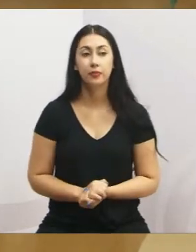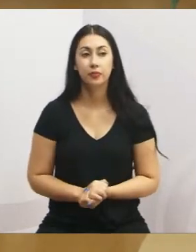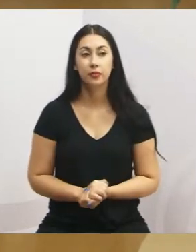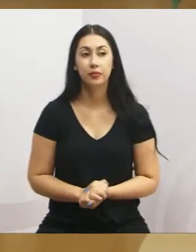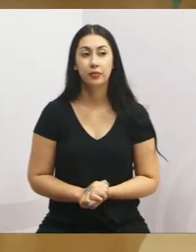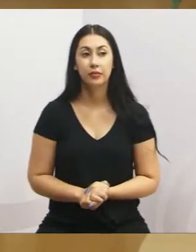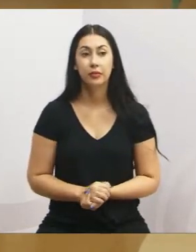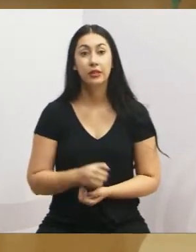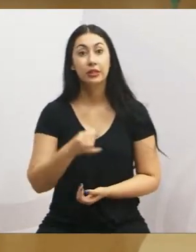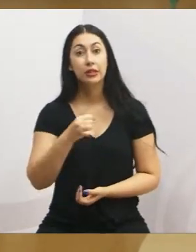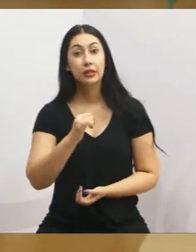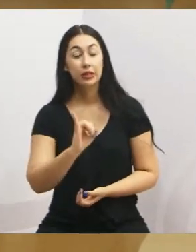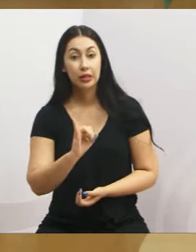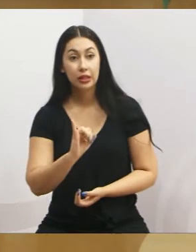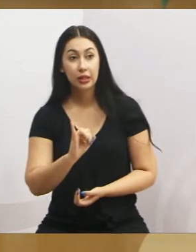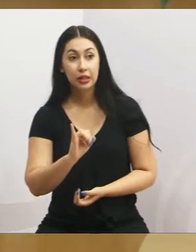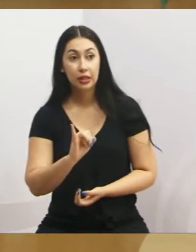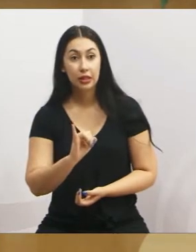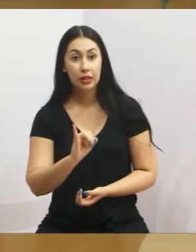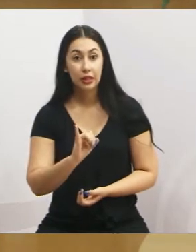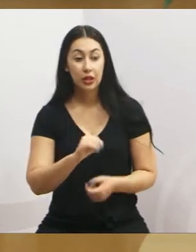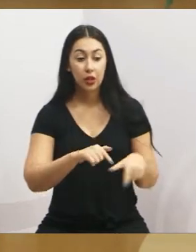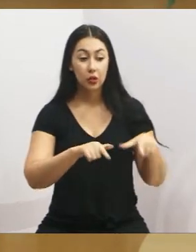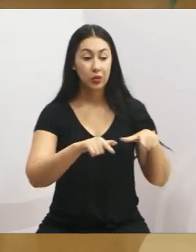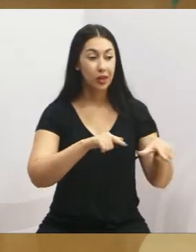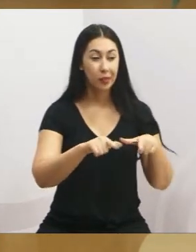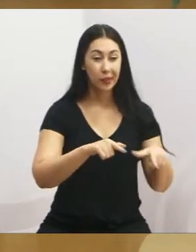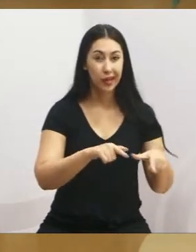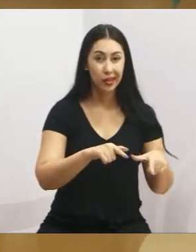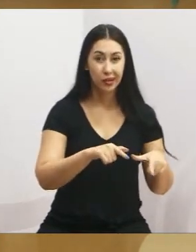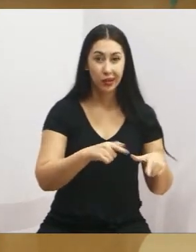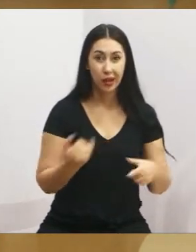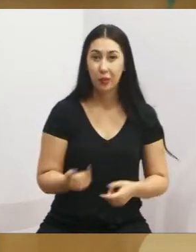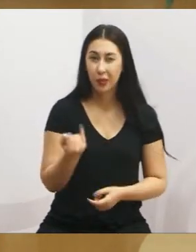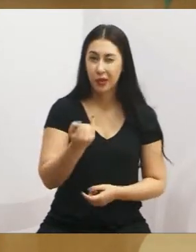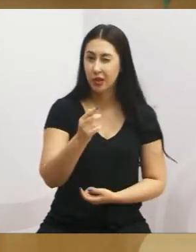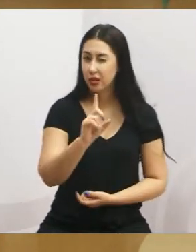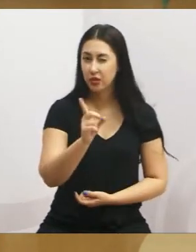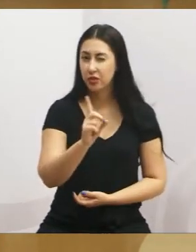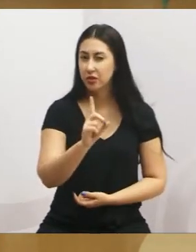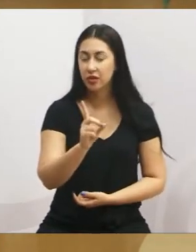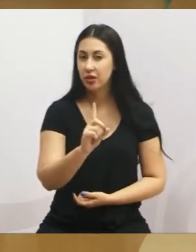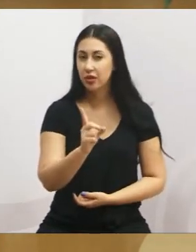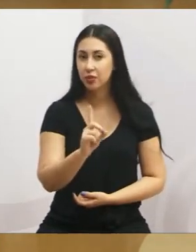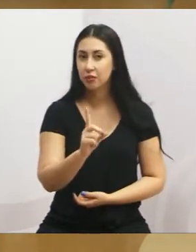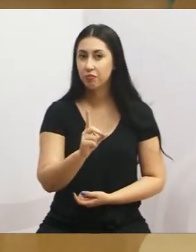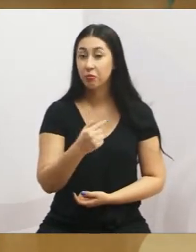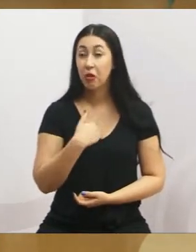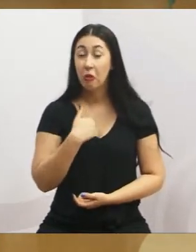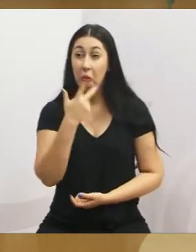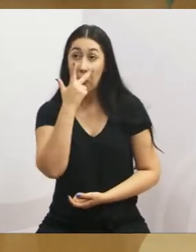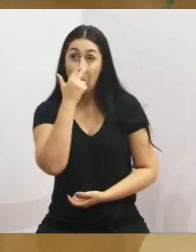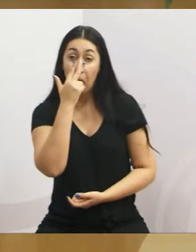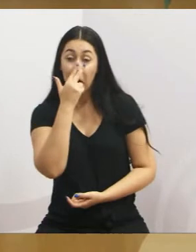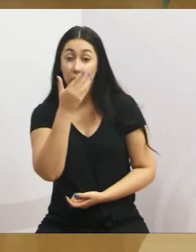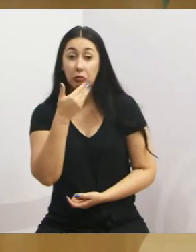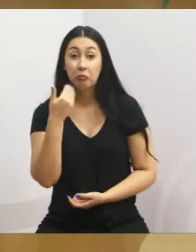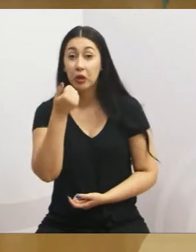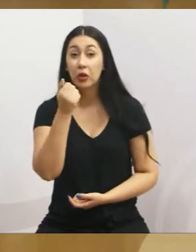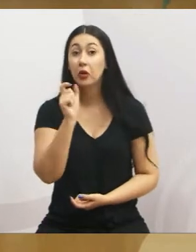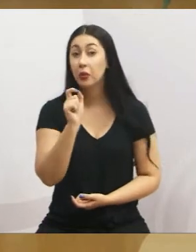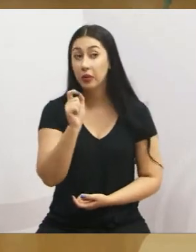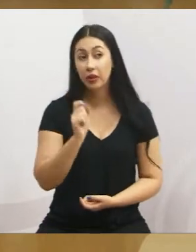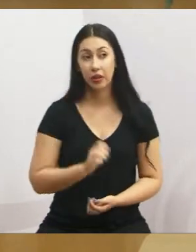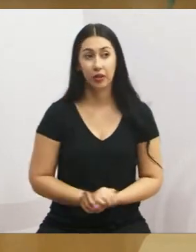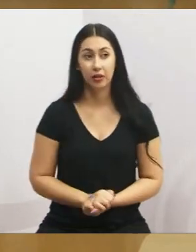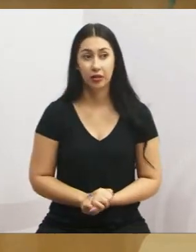Não sendo a Zona Azul um serviço essencial, eu acho prudente